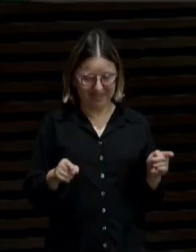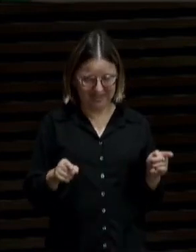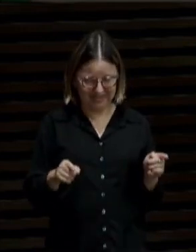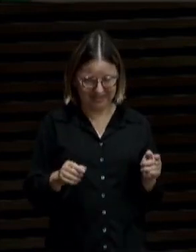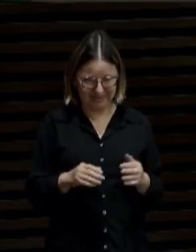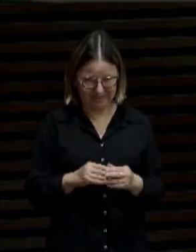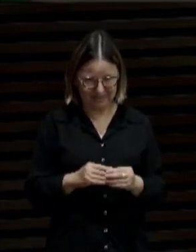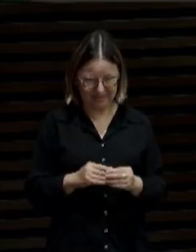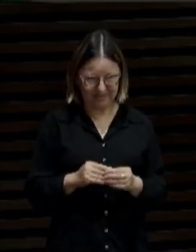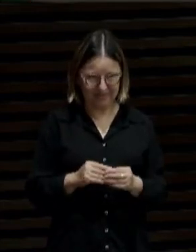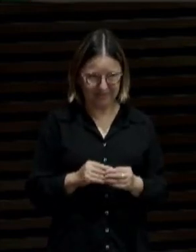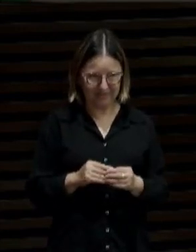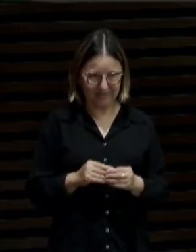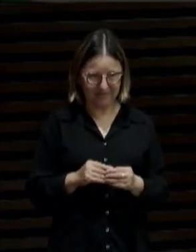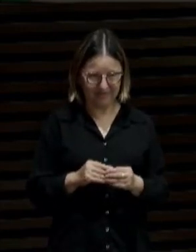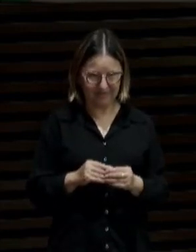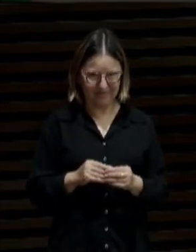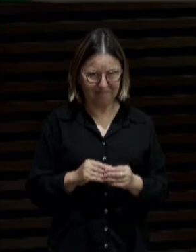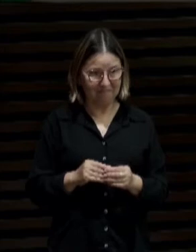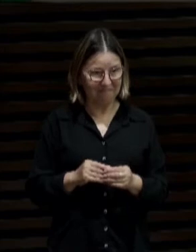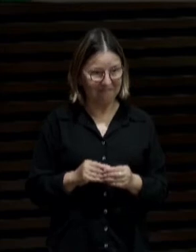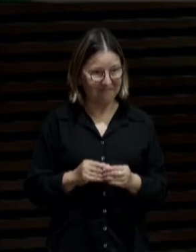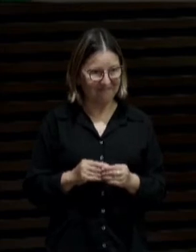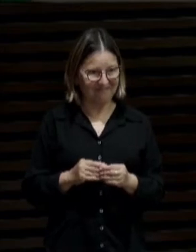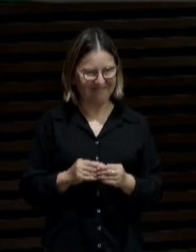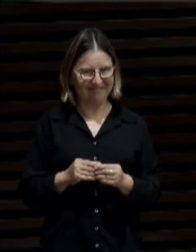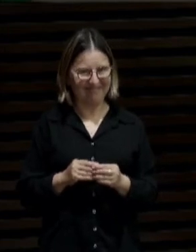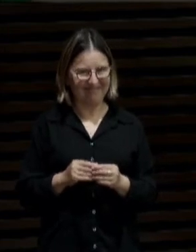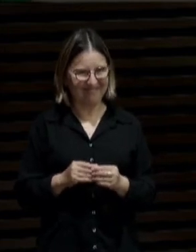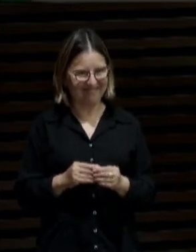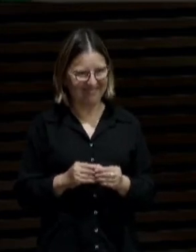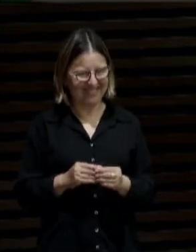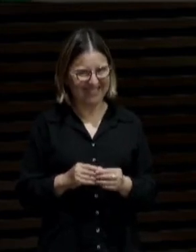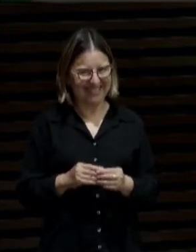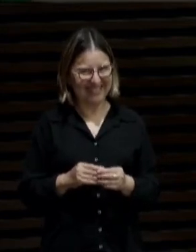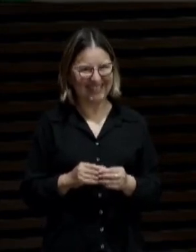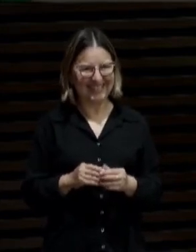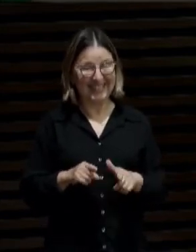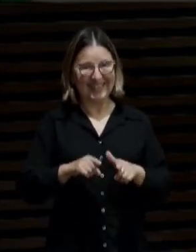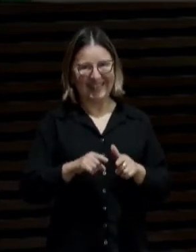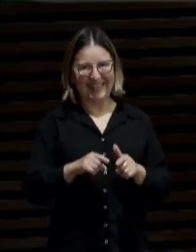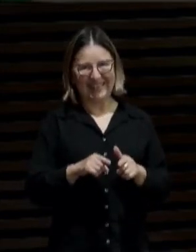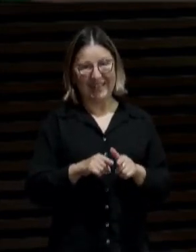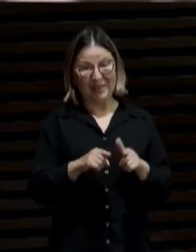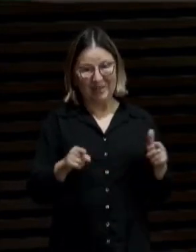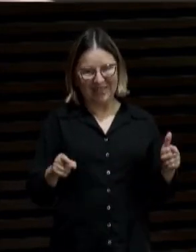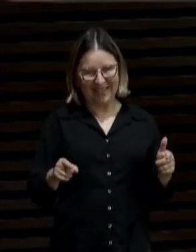Mas se a dívida está paga, E a dívida está paga pelo que a gente